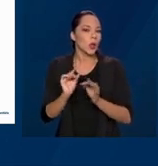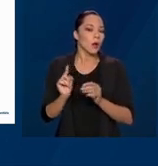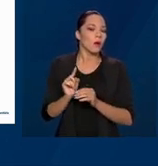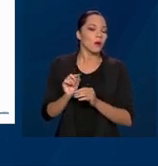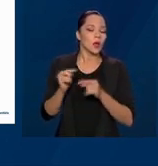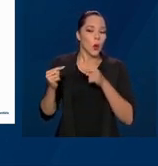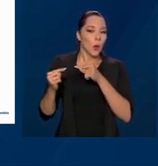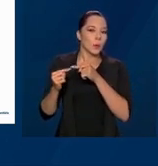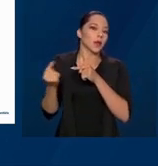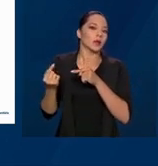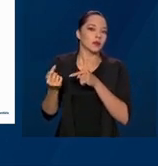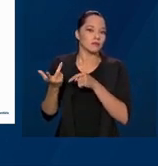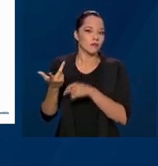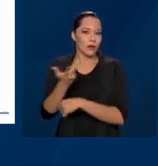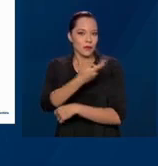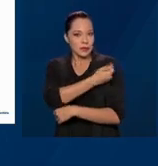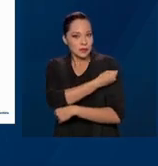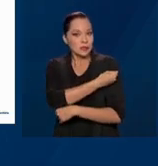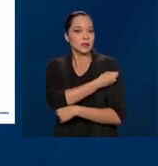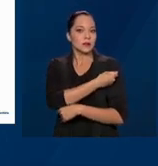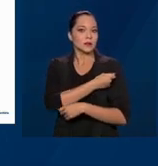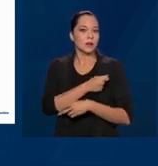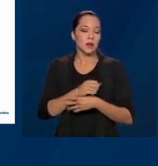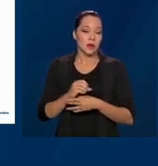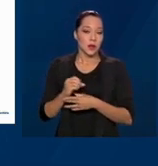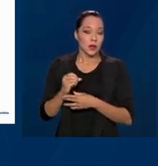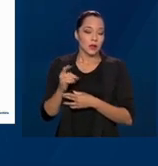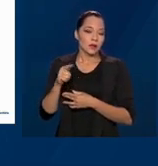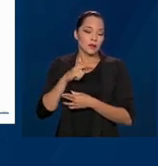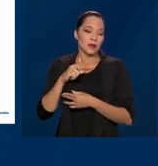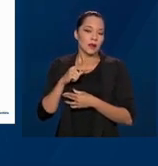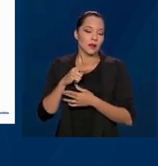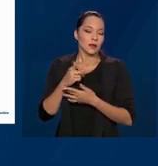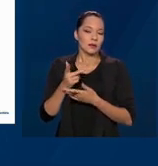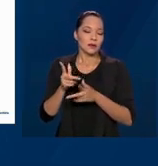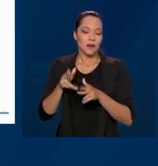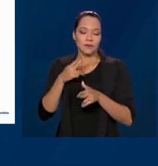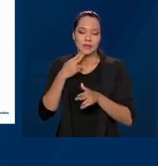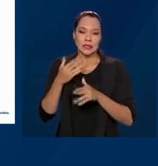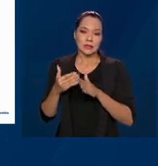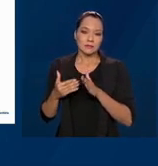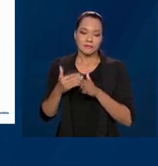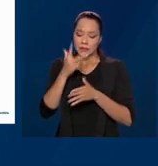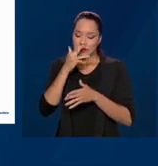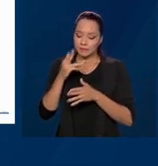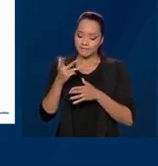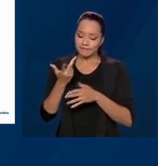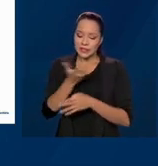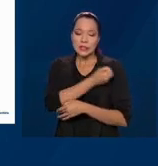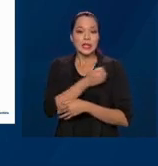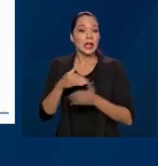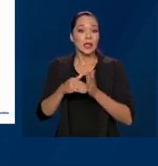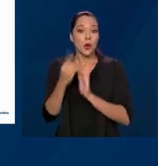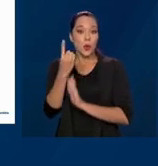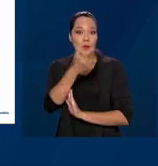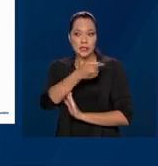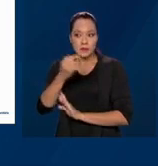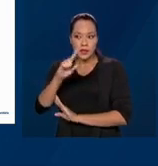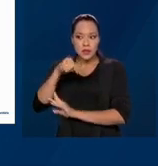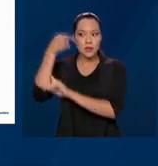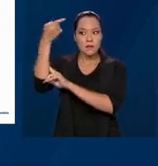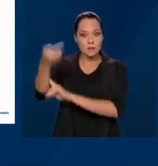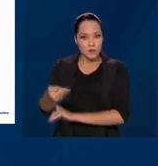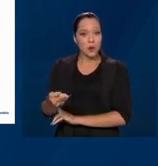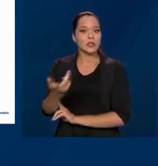associadas à vacina, associadas a essa intervenção, como a gente chama, até 1 semana após a